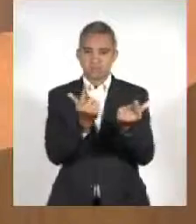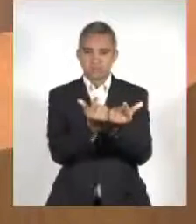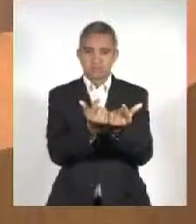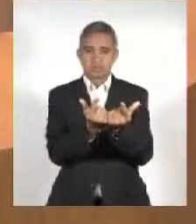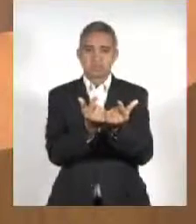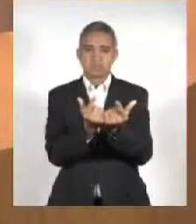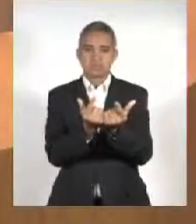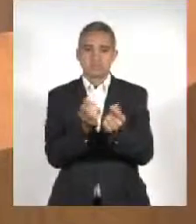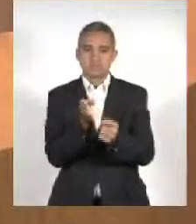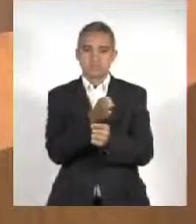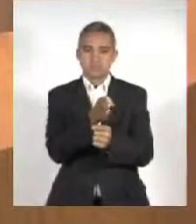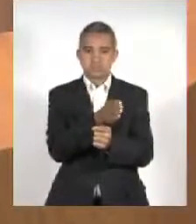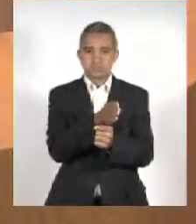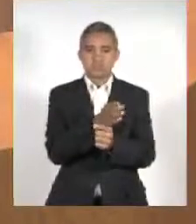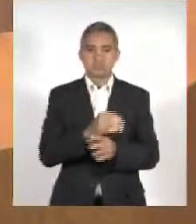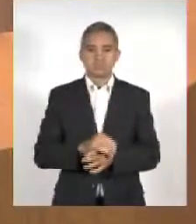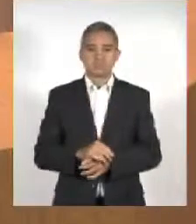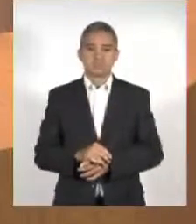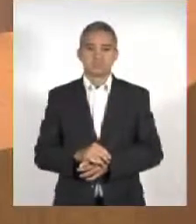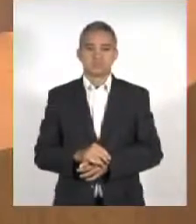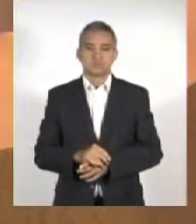ser colocado